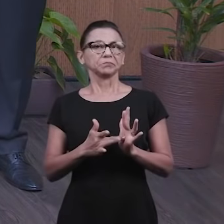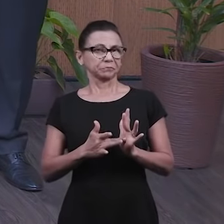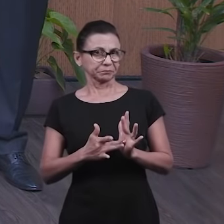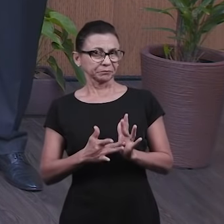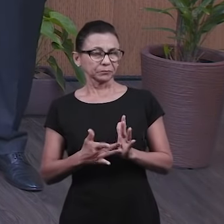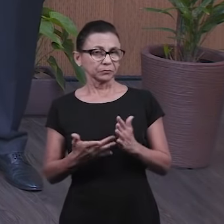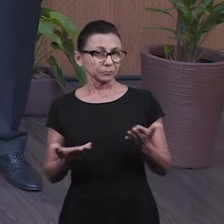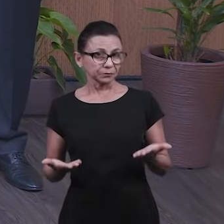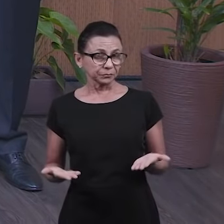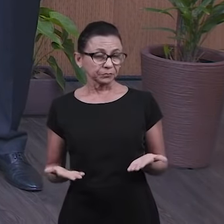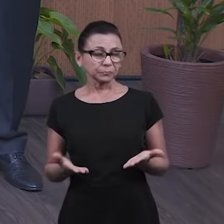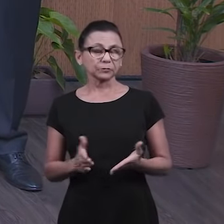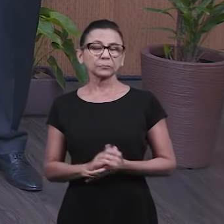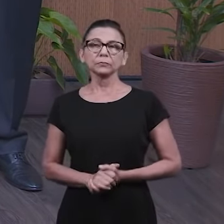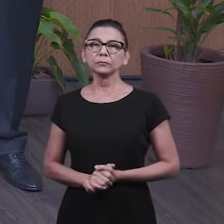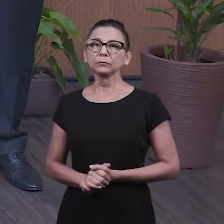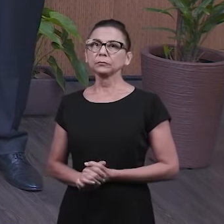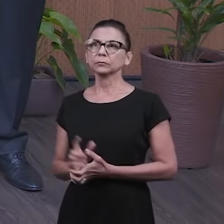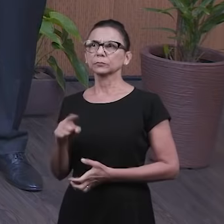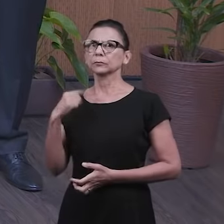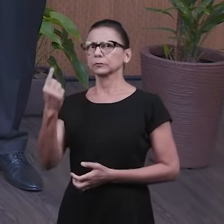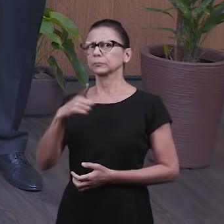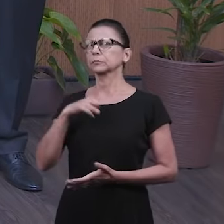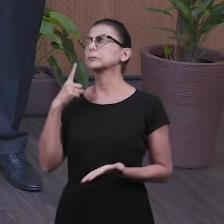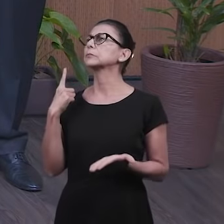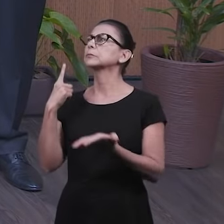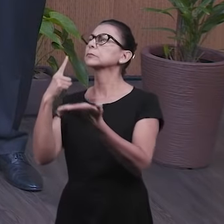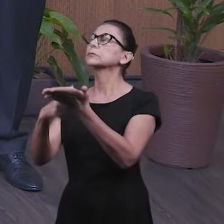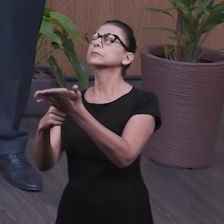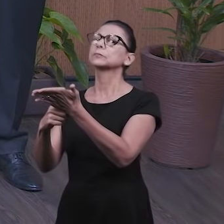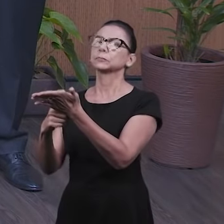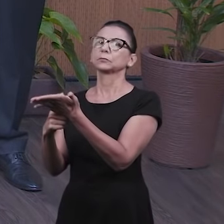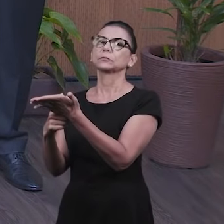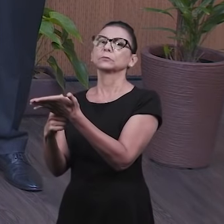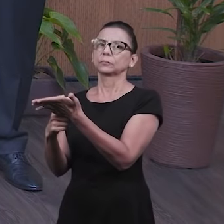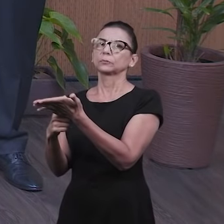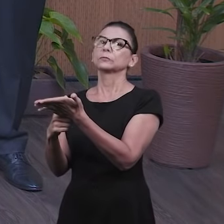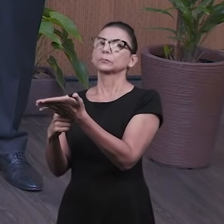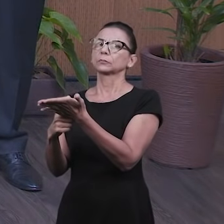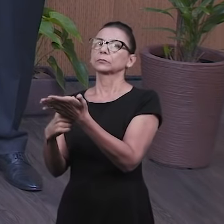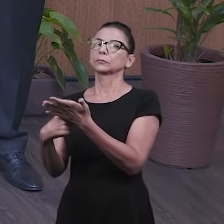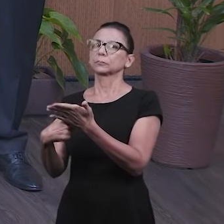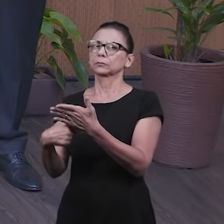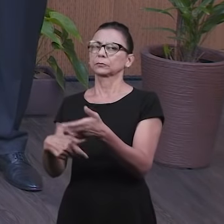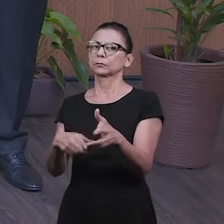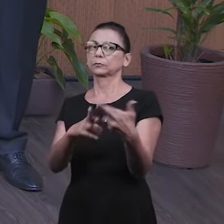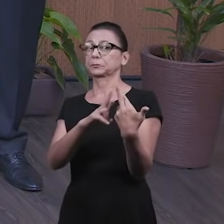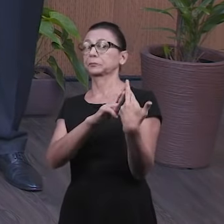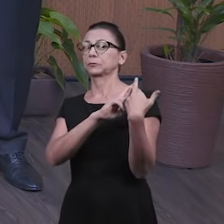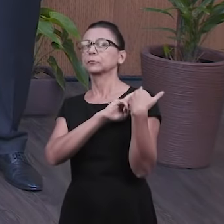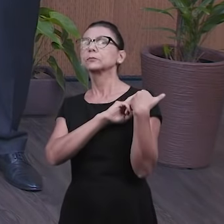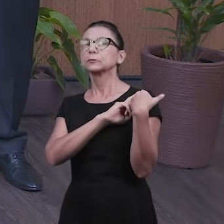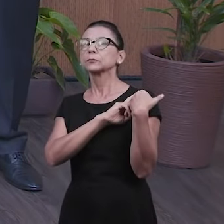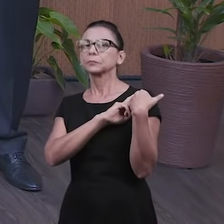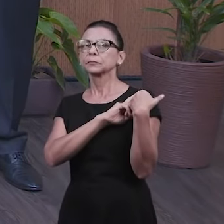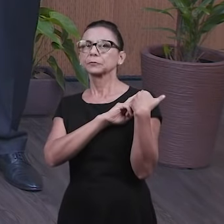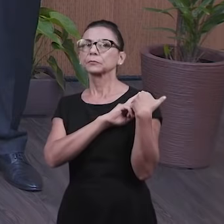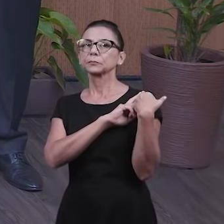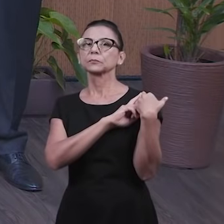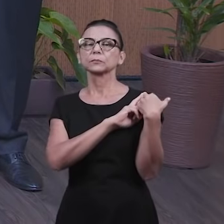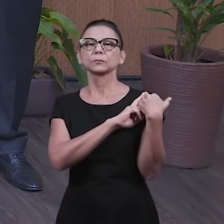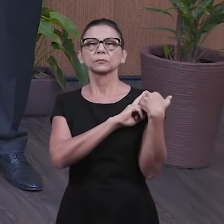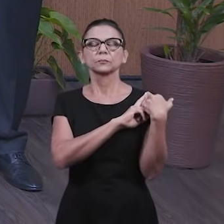nós temos um compromisso, uma incumbência de trazer